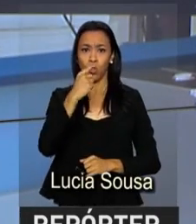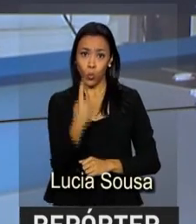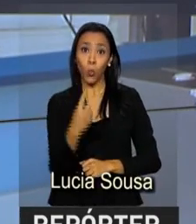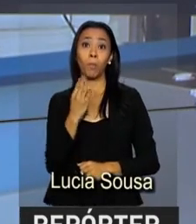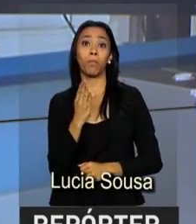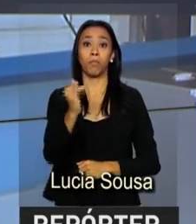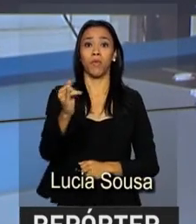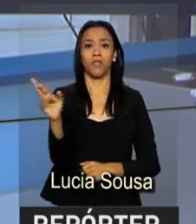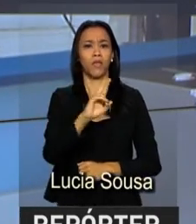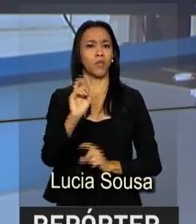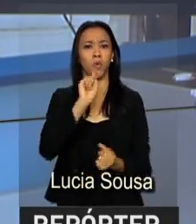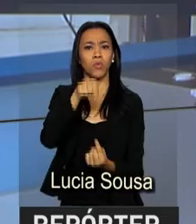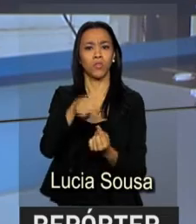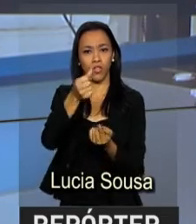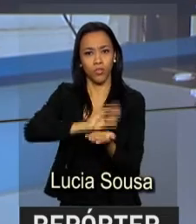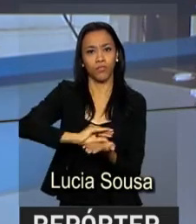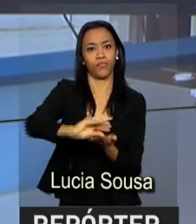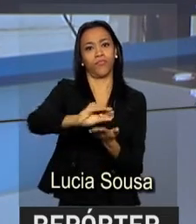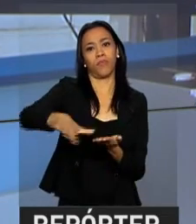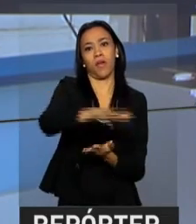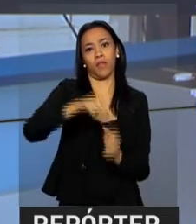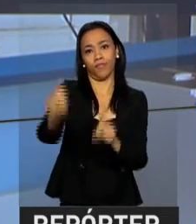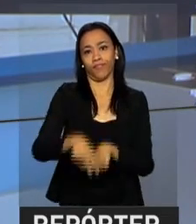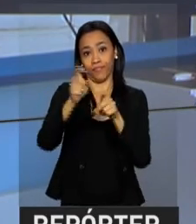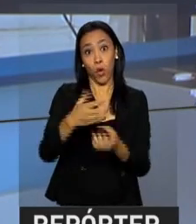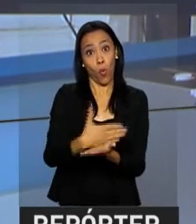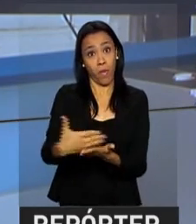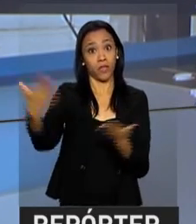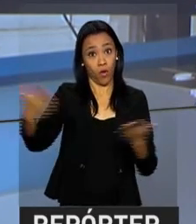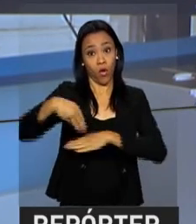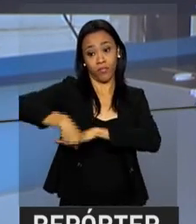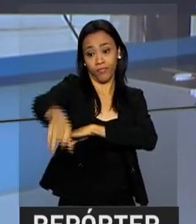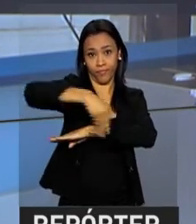reais para financiar a safra agrícola que começa a ser plantada agora.